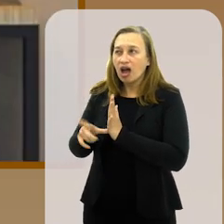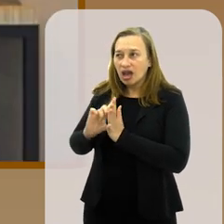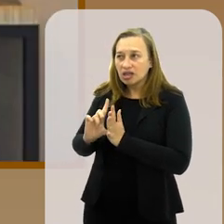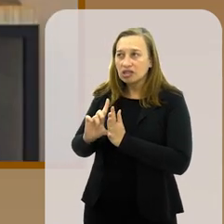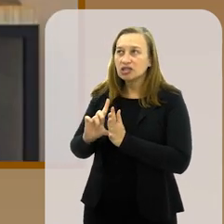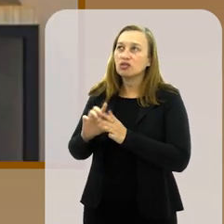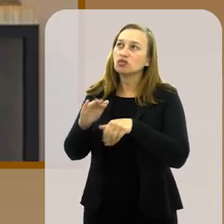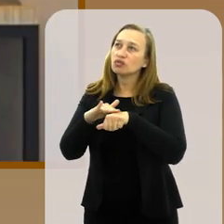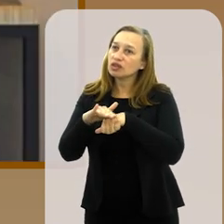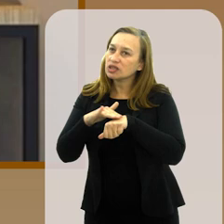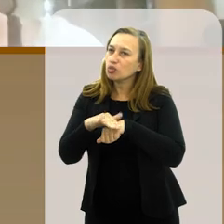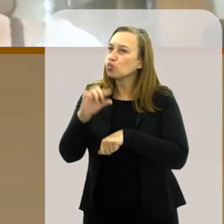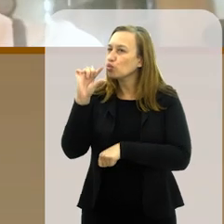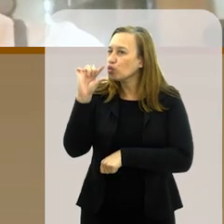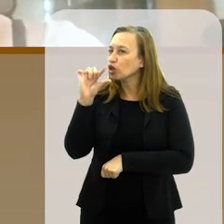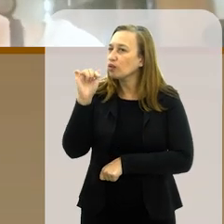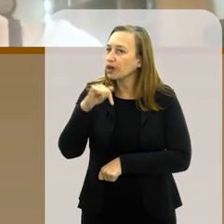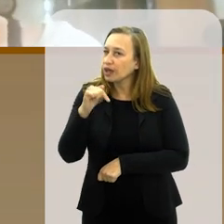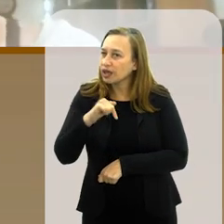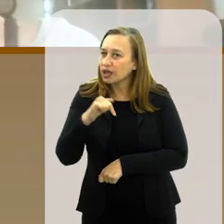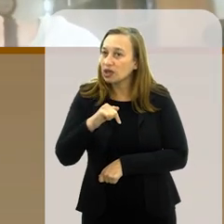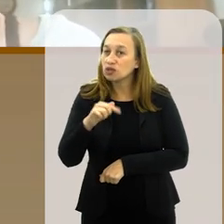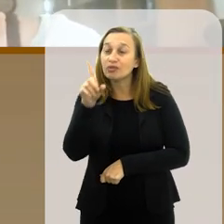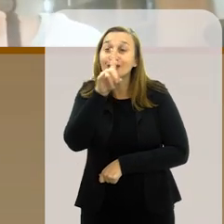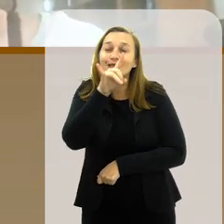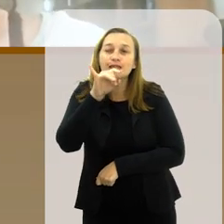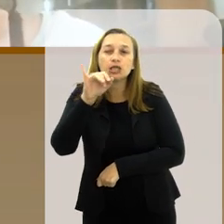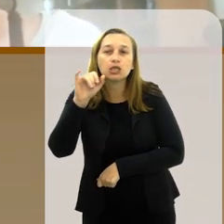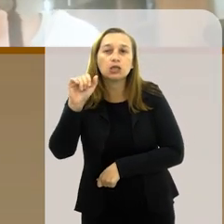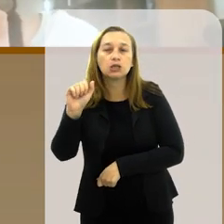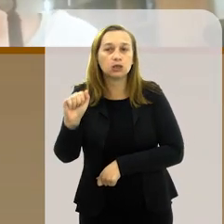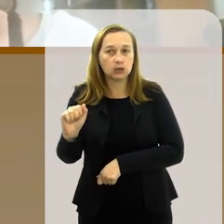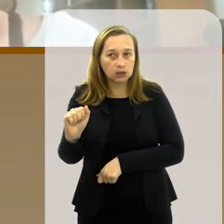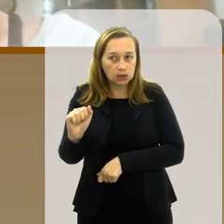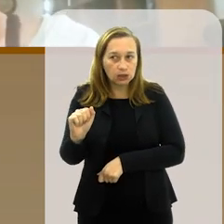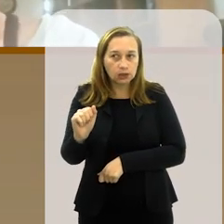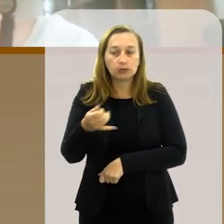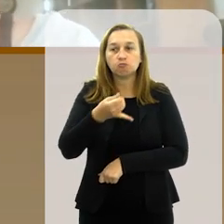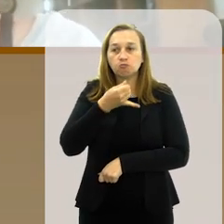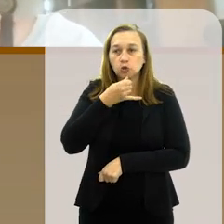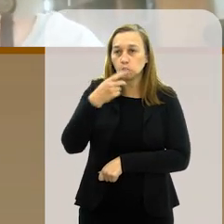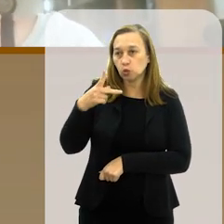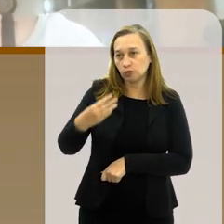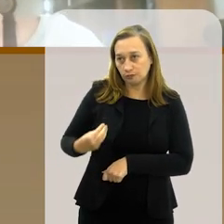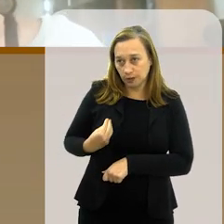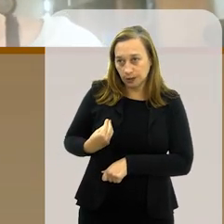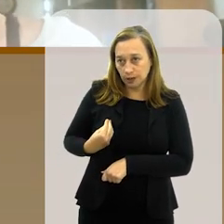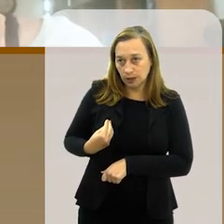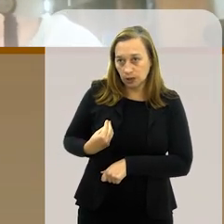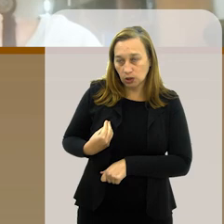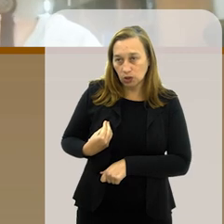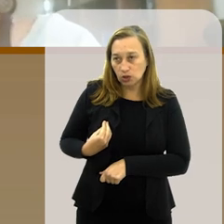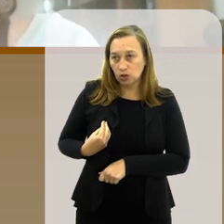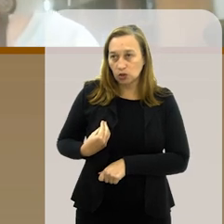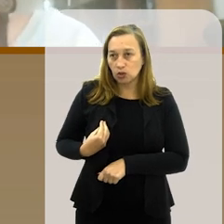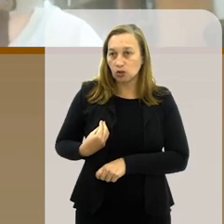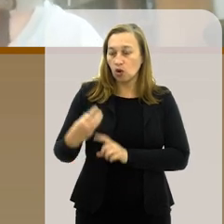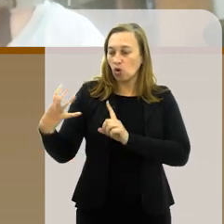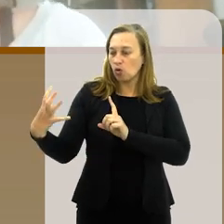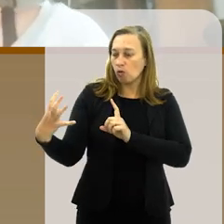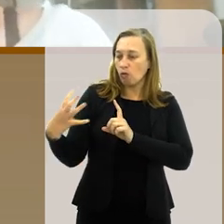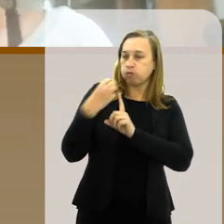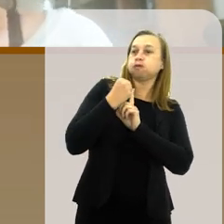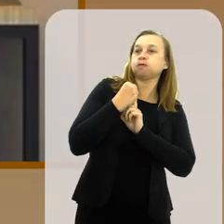anterior a gente chegou a falar um pouquinho aqui sobre esse dia, né, fatídico na sua vida com o